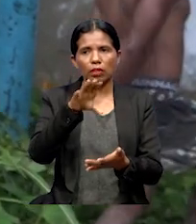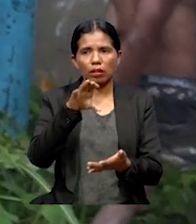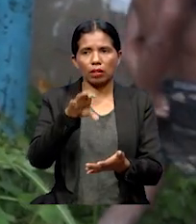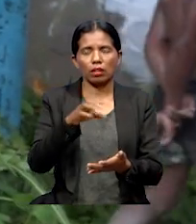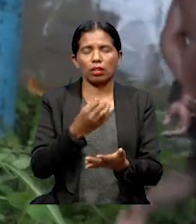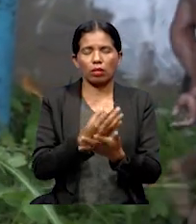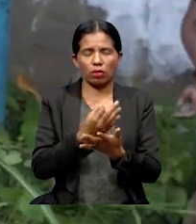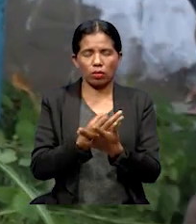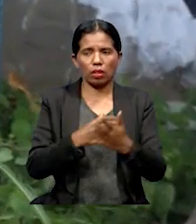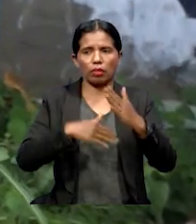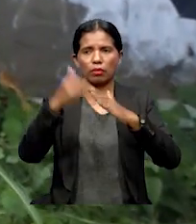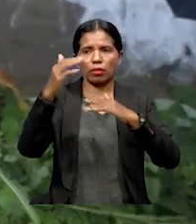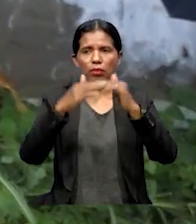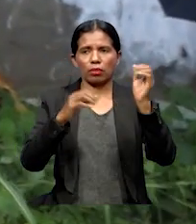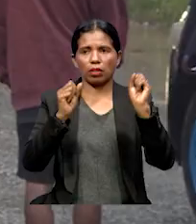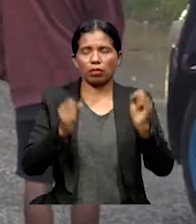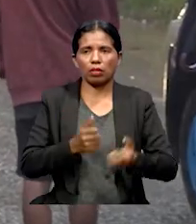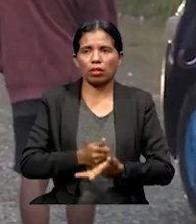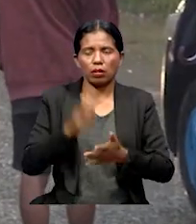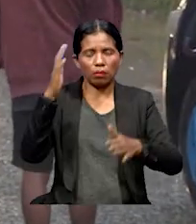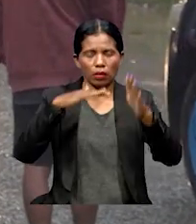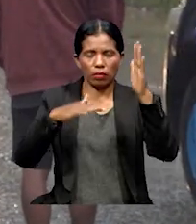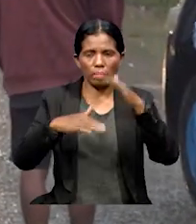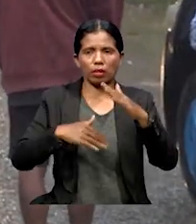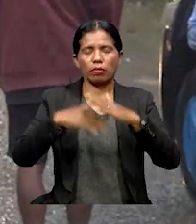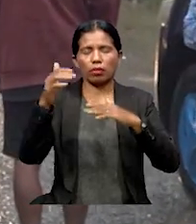fundo infraestrutura atu resolve problema